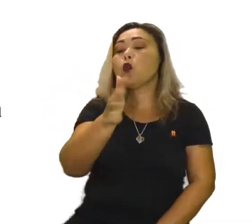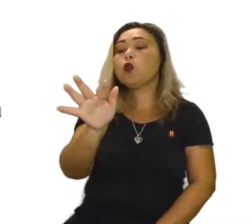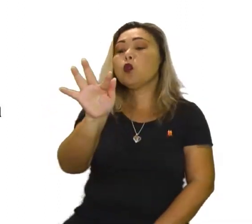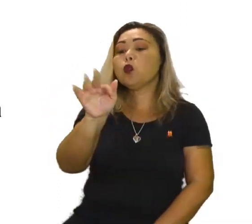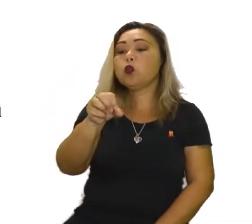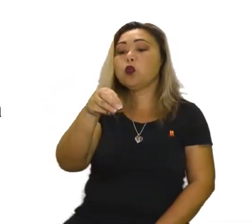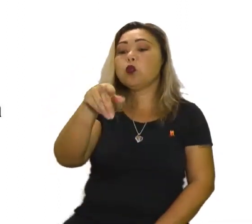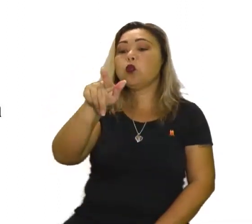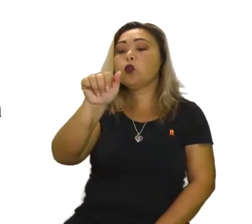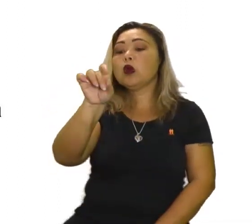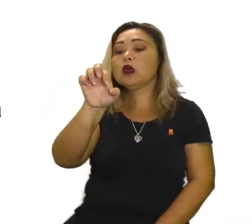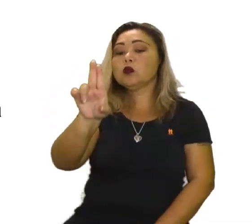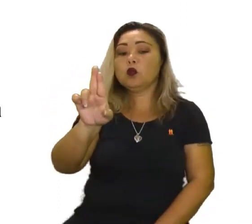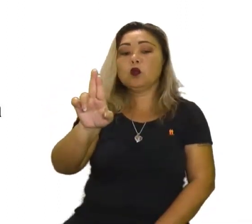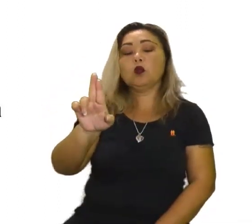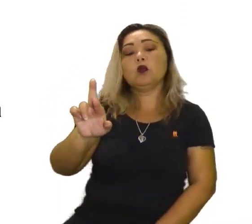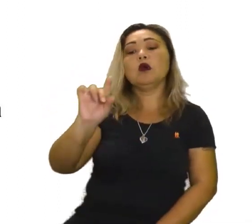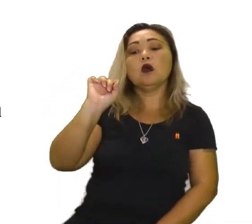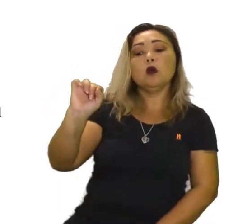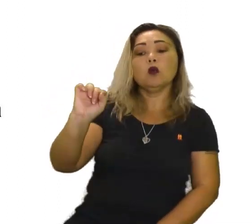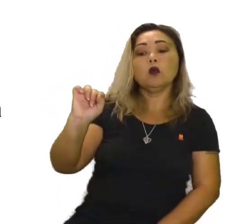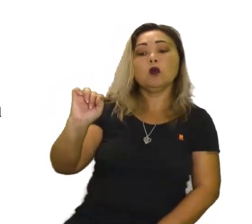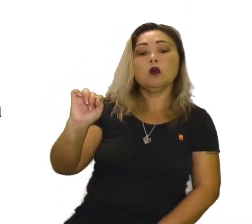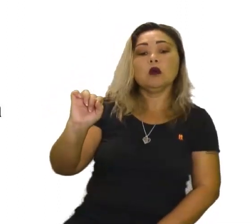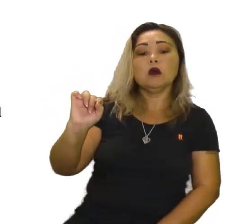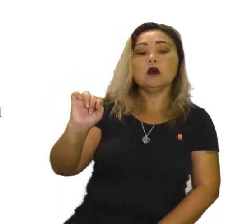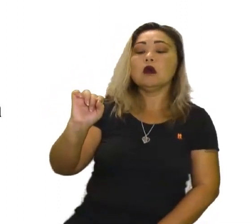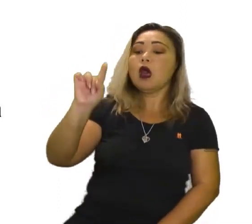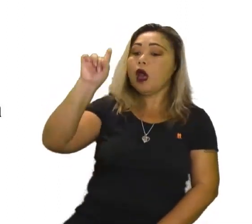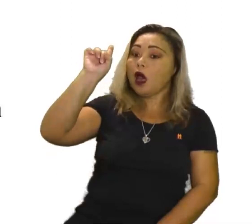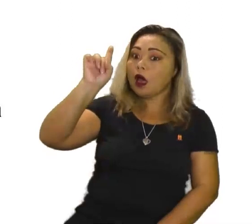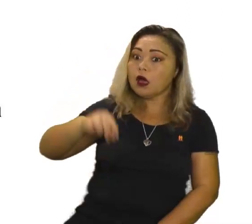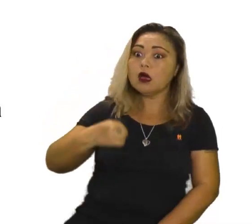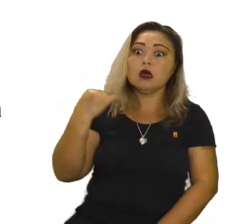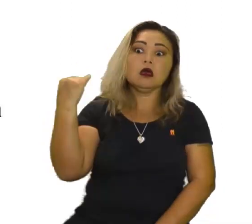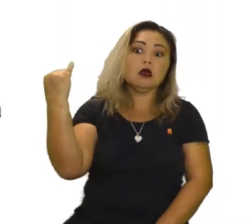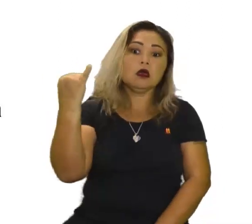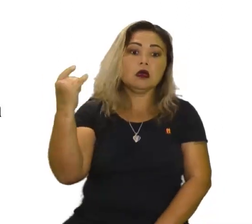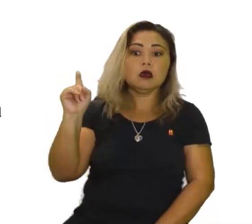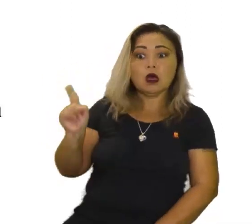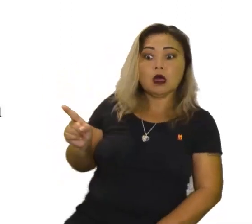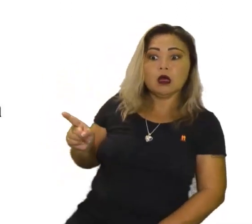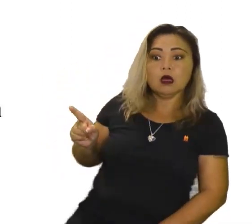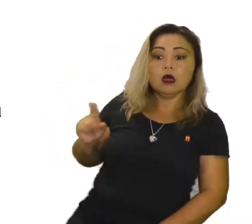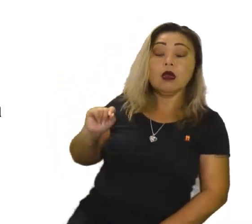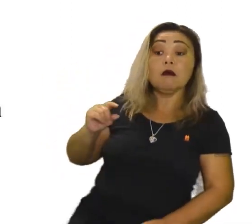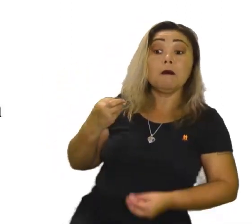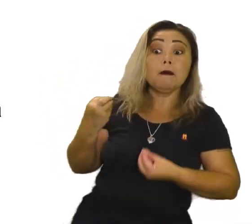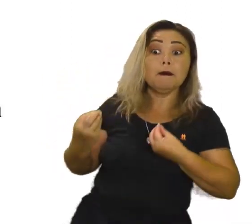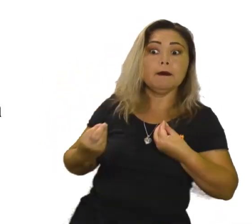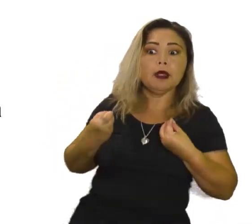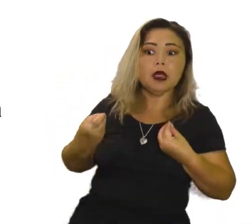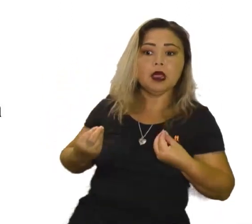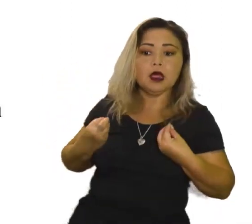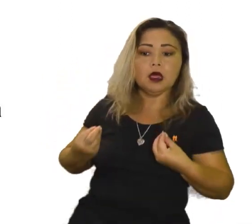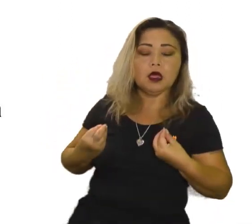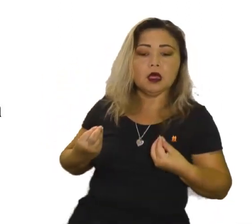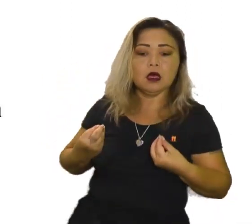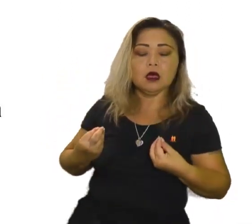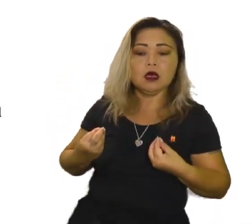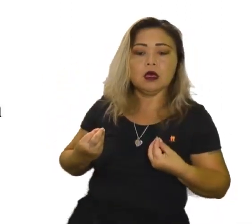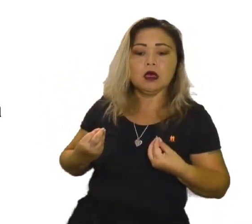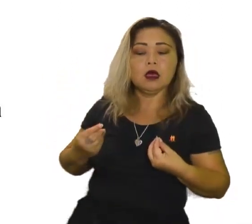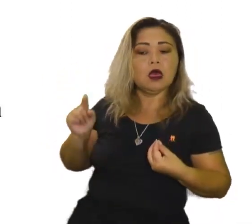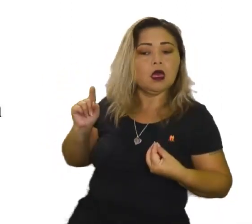o fumigador. O fumigador é uma peça importantíssima. Para quê, professor? É ele que faz com